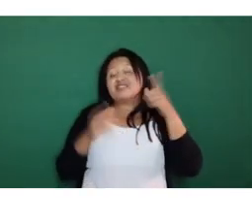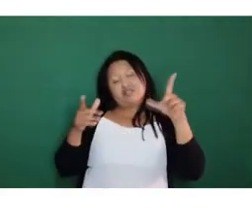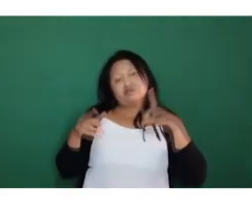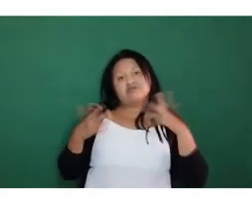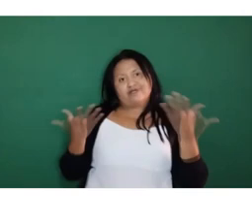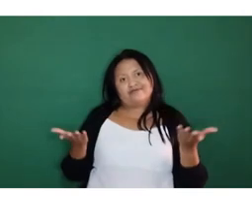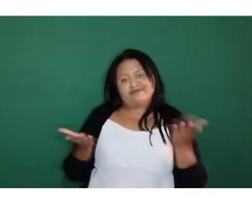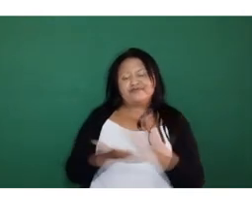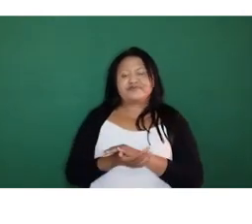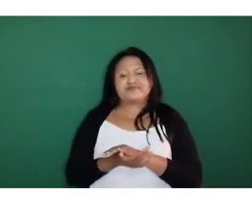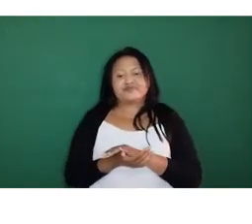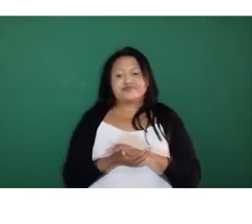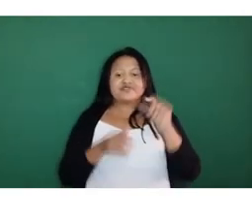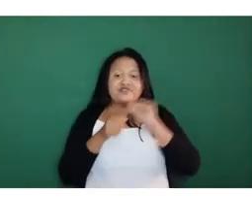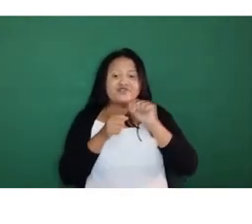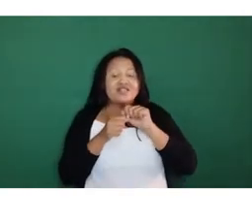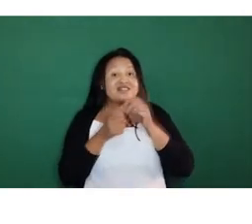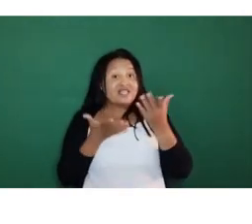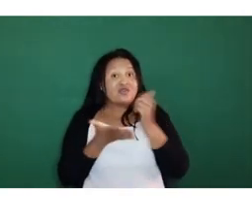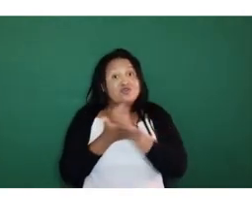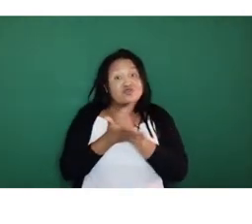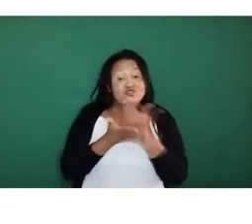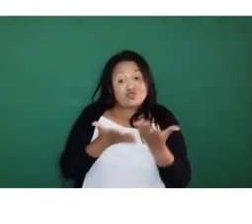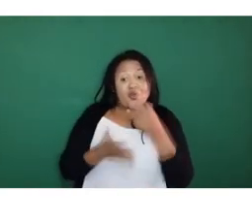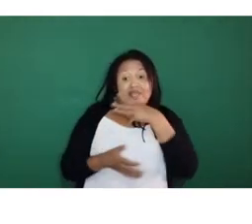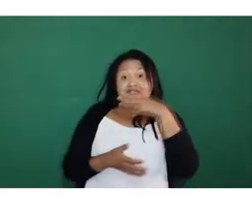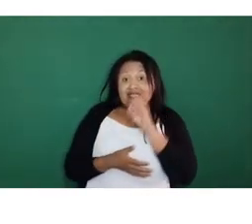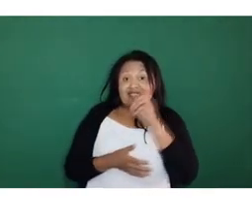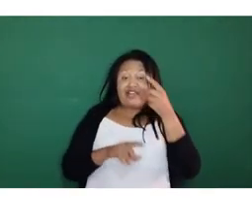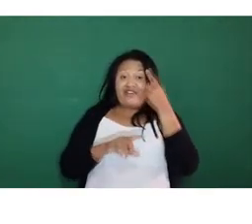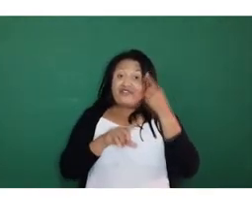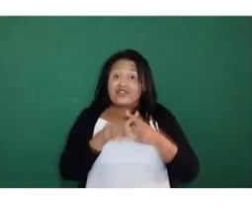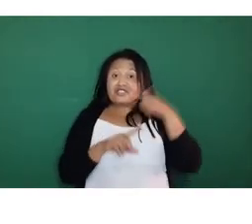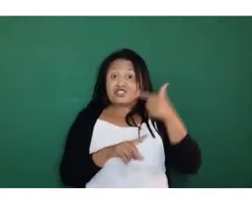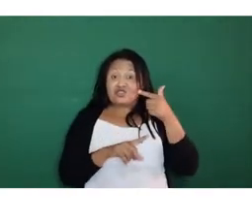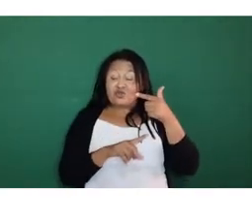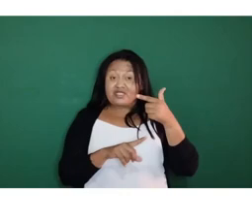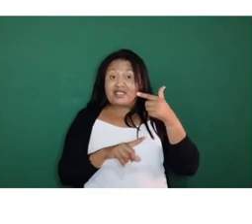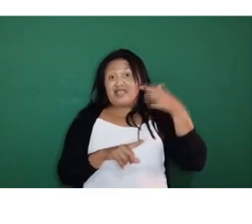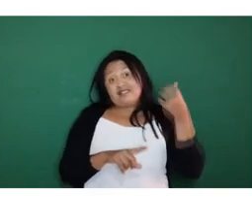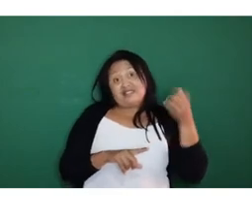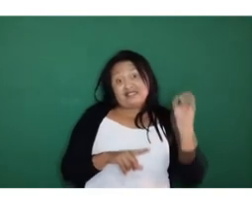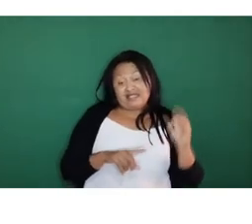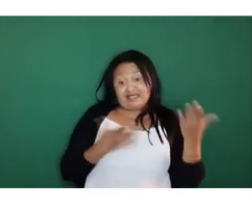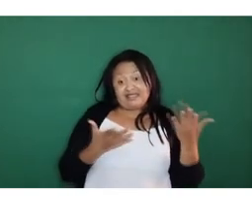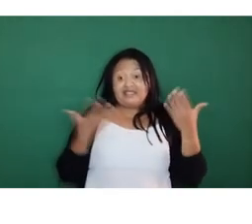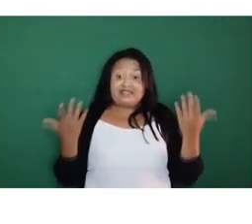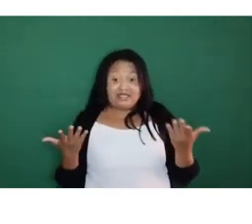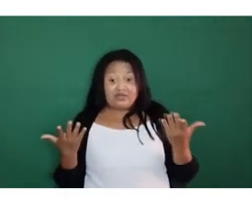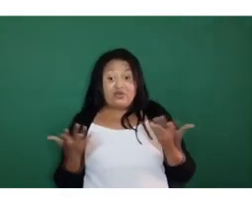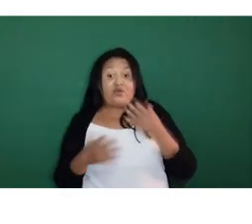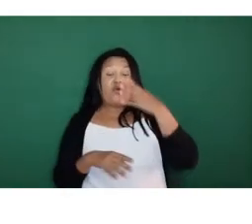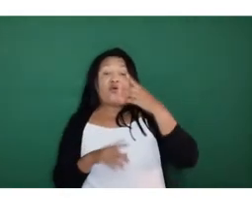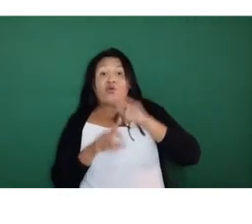tempo fazendo um jogo aqui de meio pelos extremos 30 vezes 2 60 e o t ao quadrado multiplicado por 1